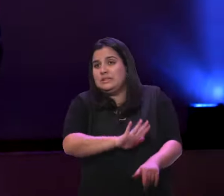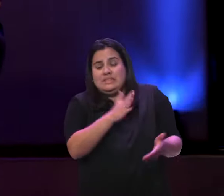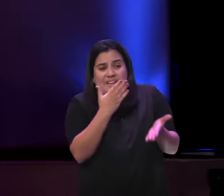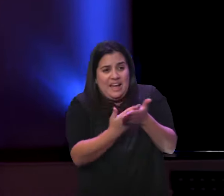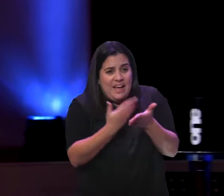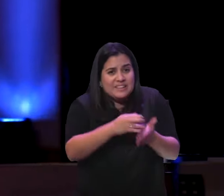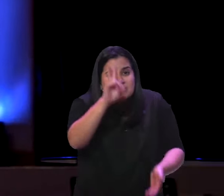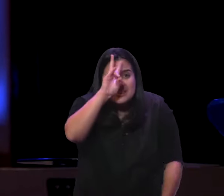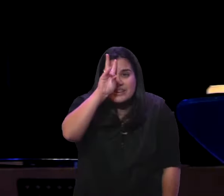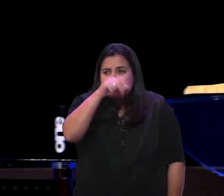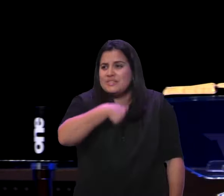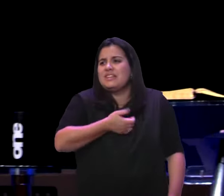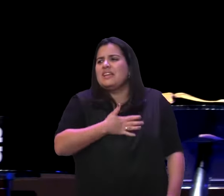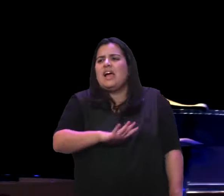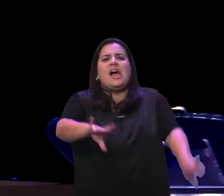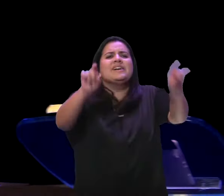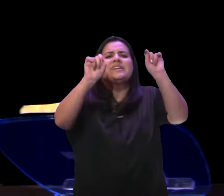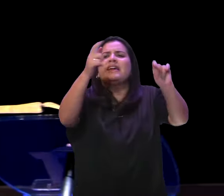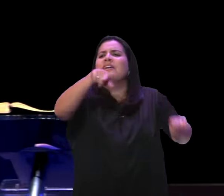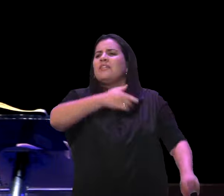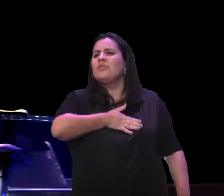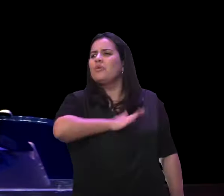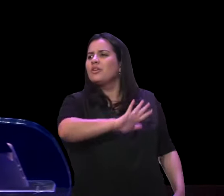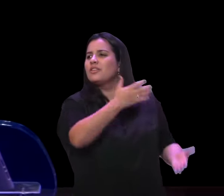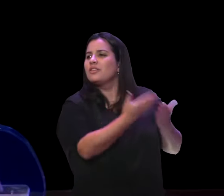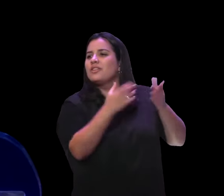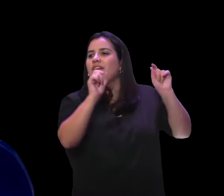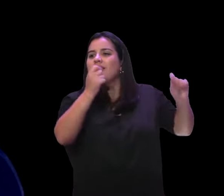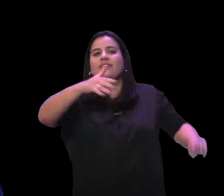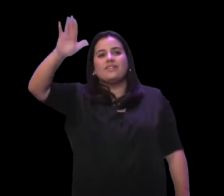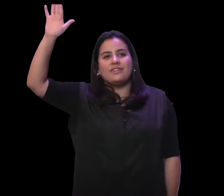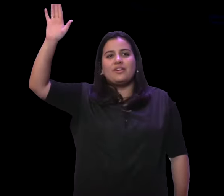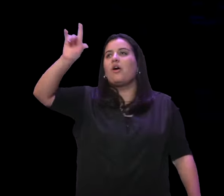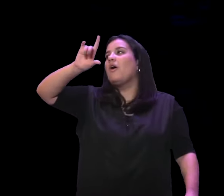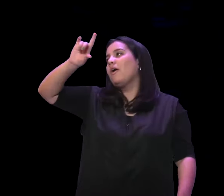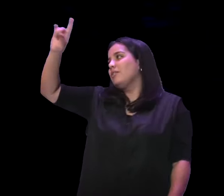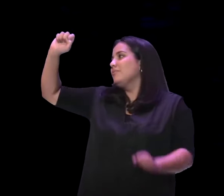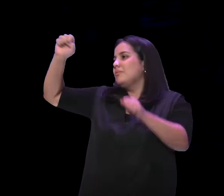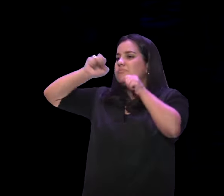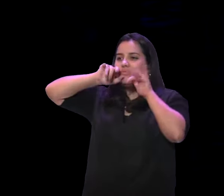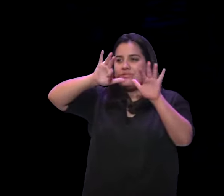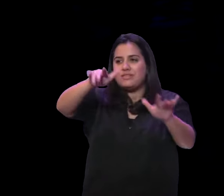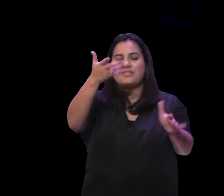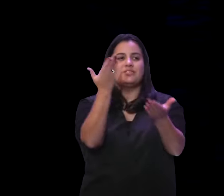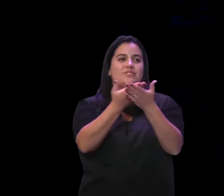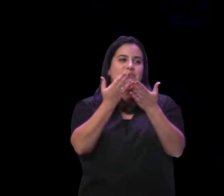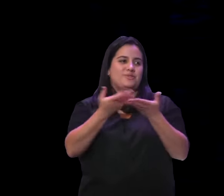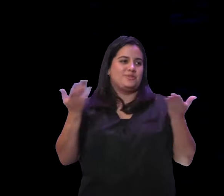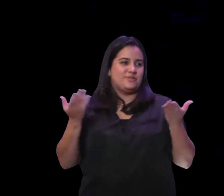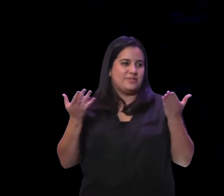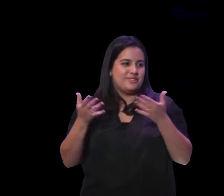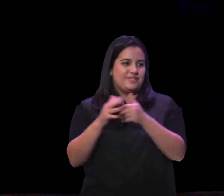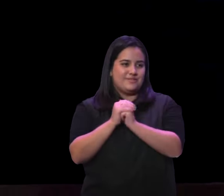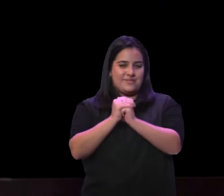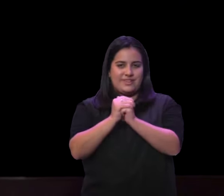adolescente, né? Quem odeia estudar? Deixa eu ver. Oh Deus, derrama a bênção do estudo hoje.